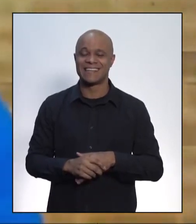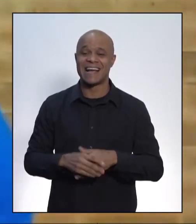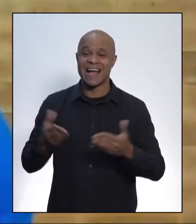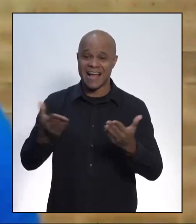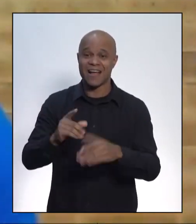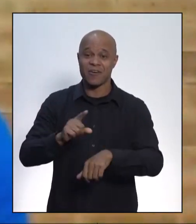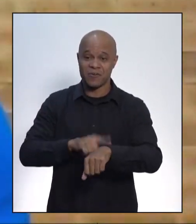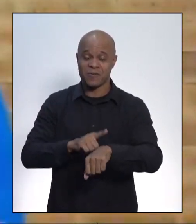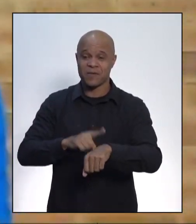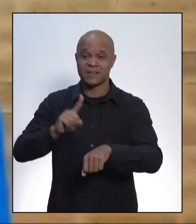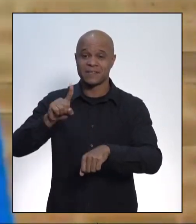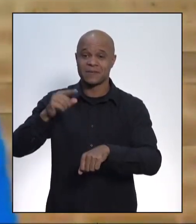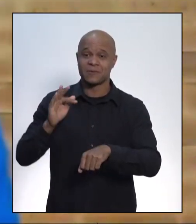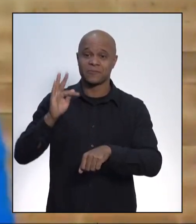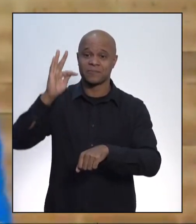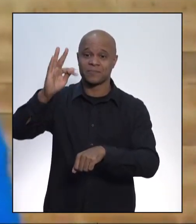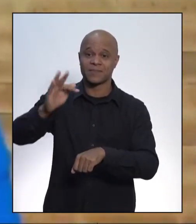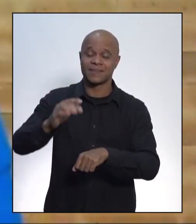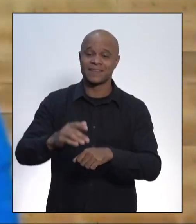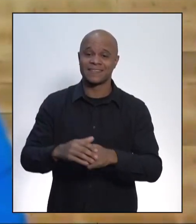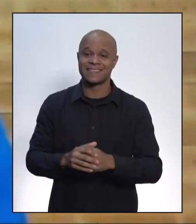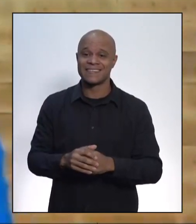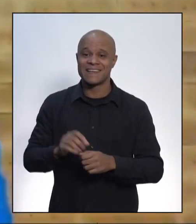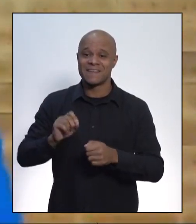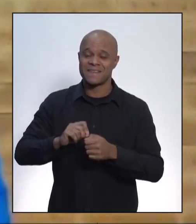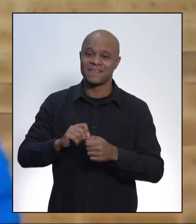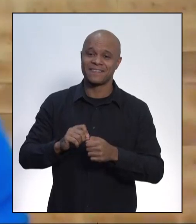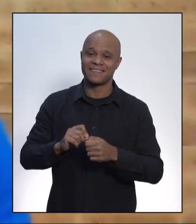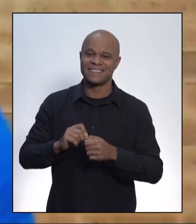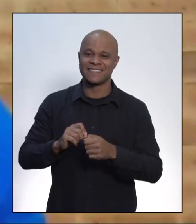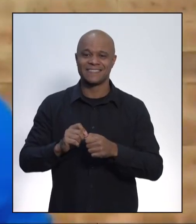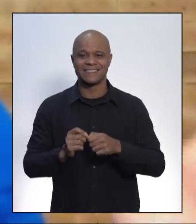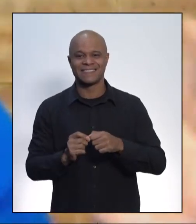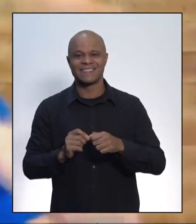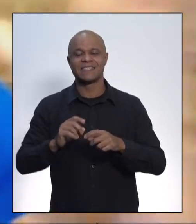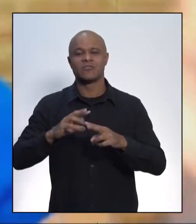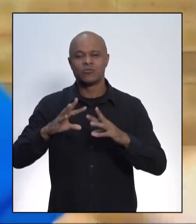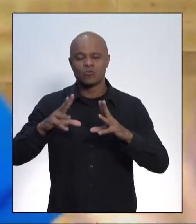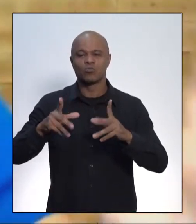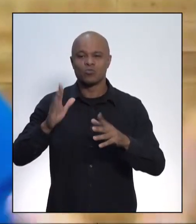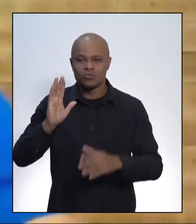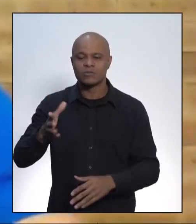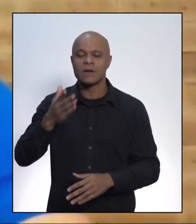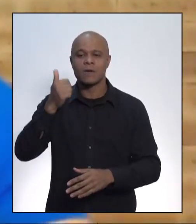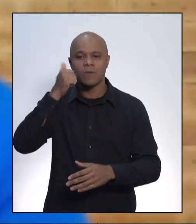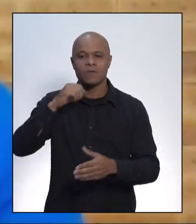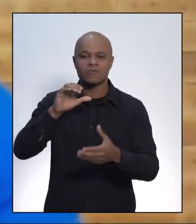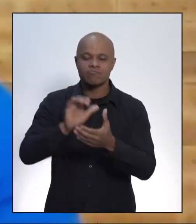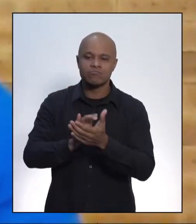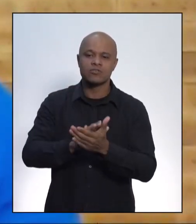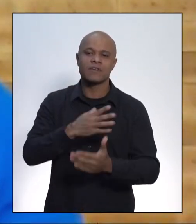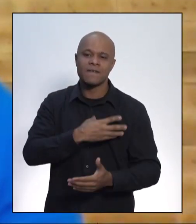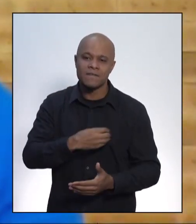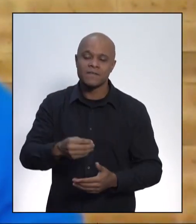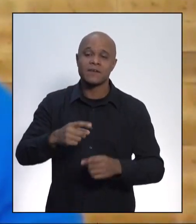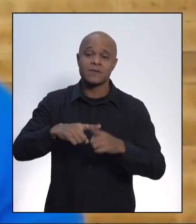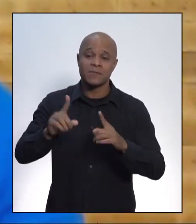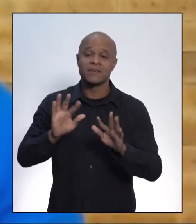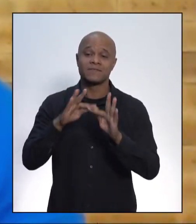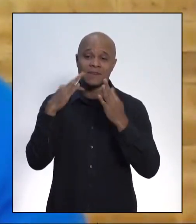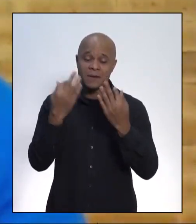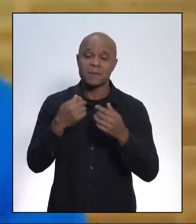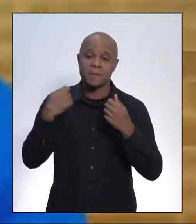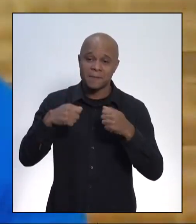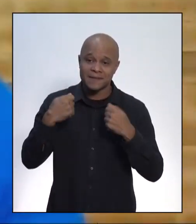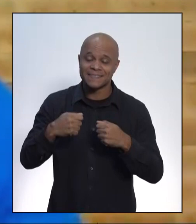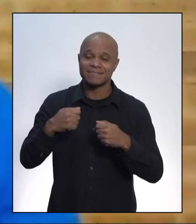é o momento. Mais para frente, eu fiz tudo isso quando já com esposa, filho, fica um pouco mais desafiador, né? Porque você fica, meu, preciso sustentar a família, né? Mas